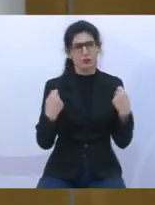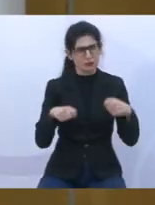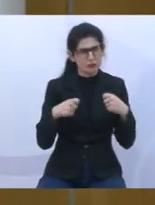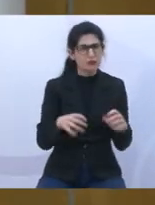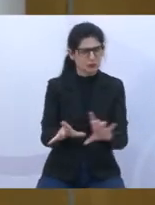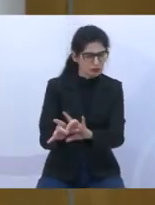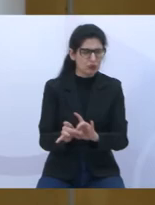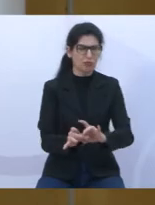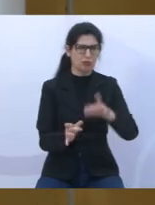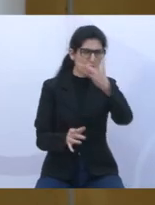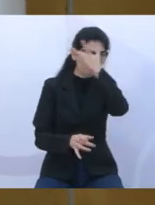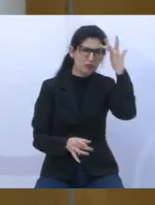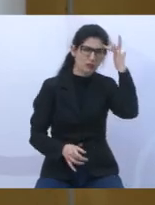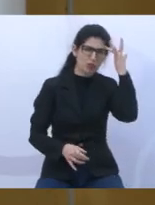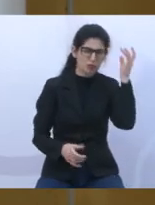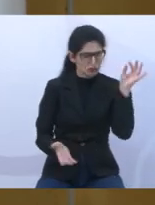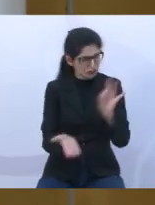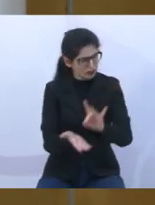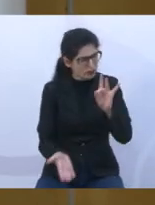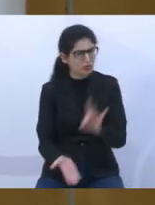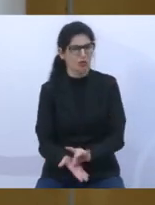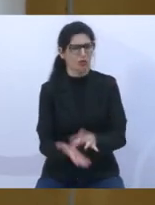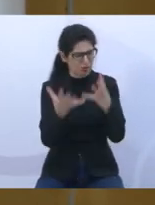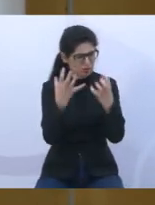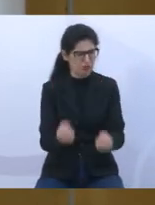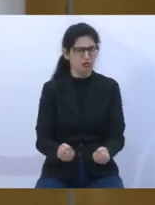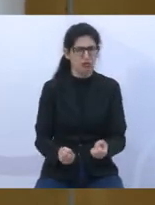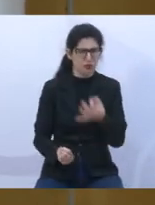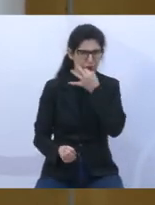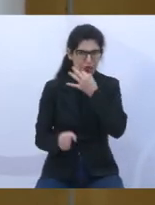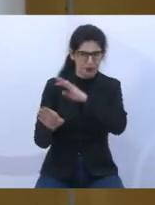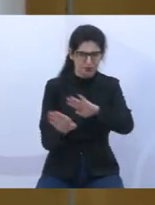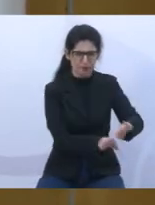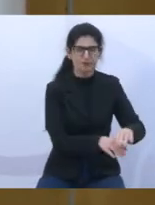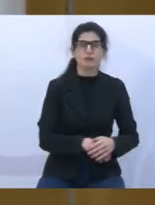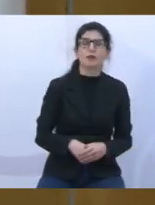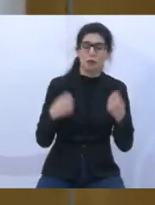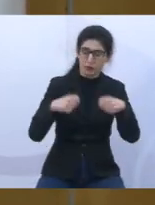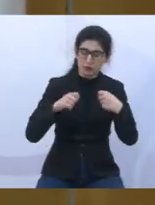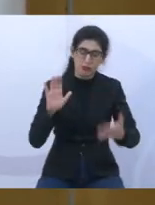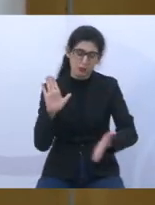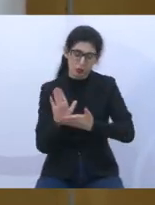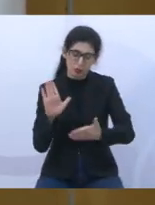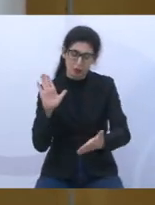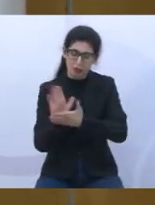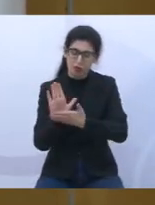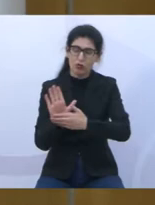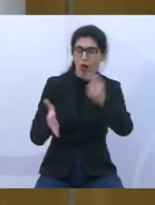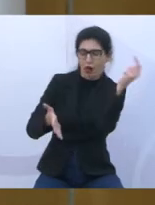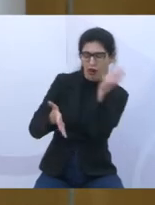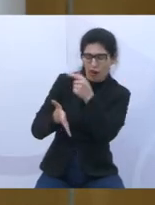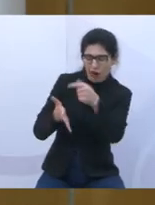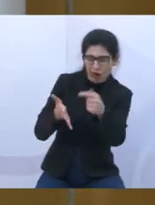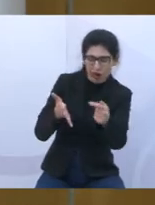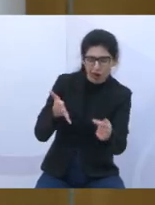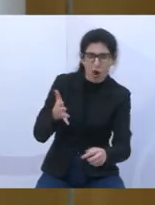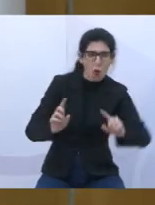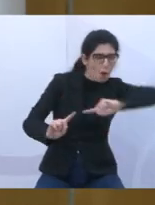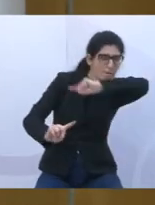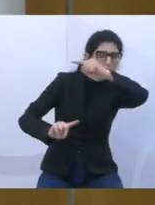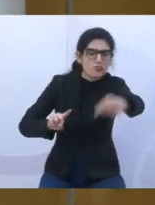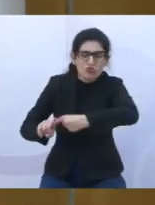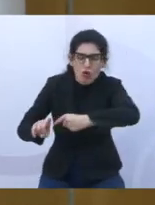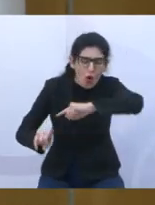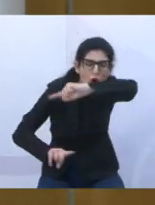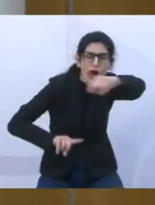detalhe dentro de uma governança tem que ter planos de meta gente aonde que está os planos de meta